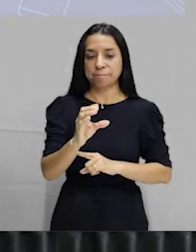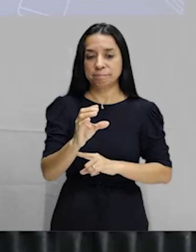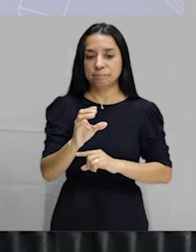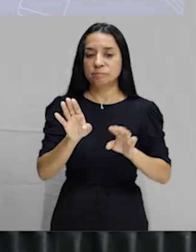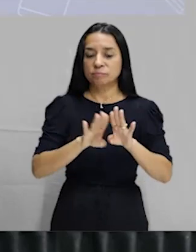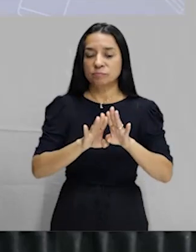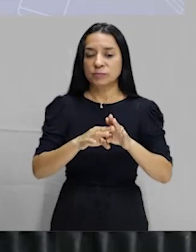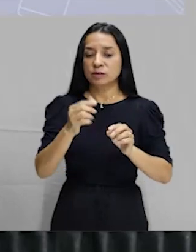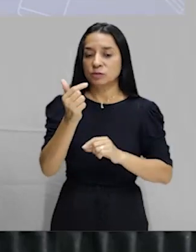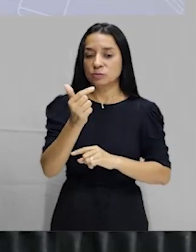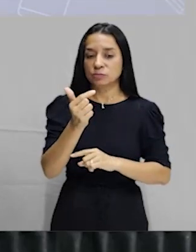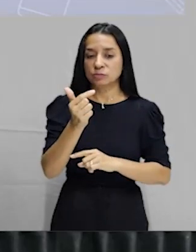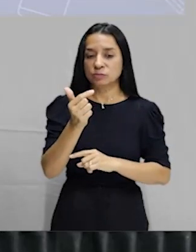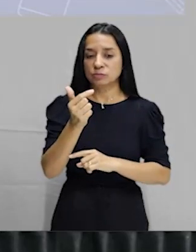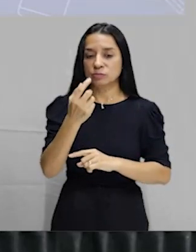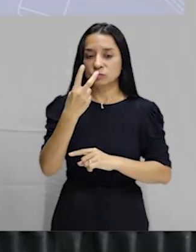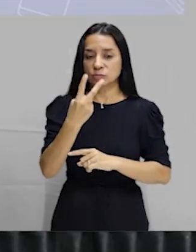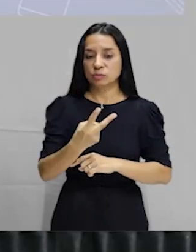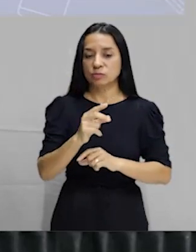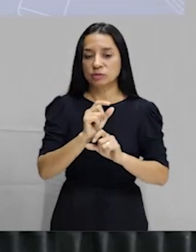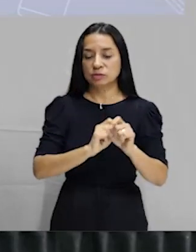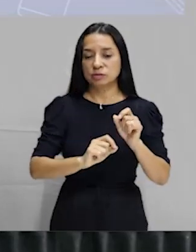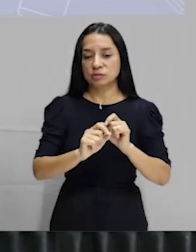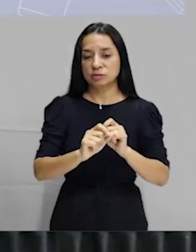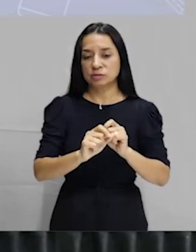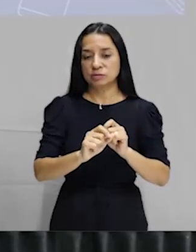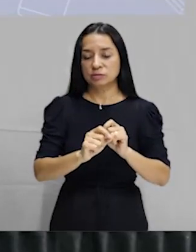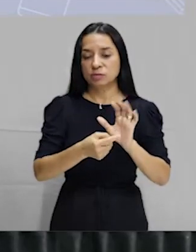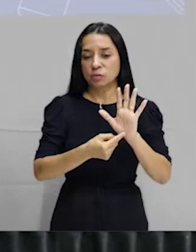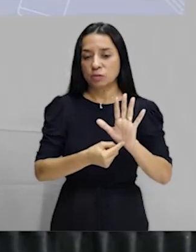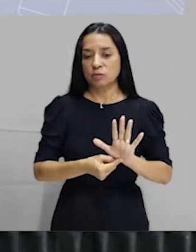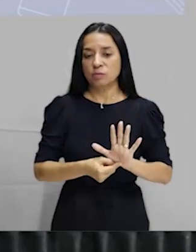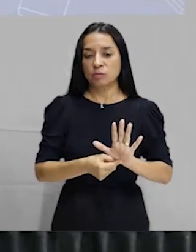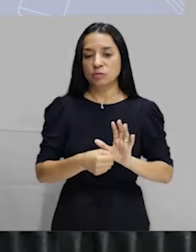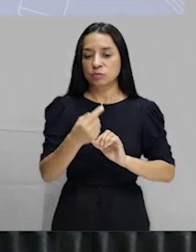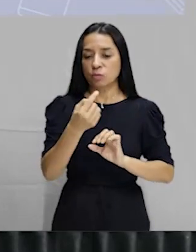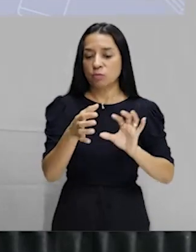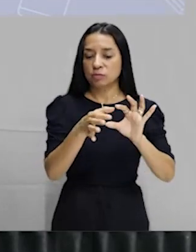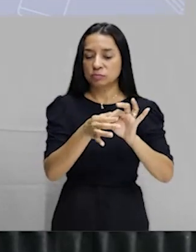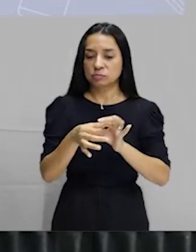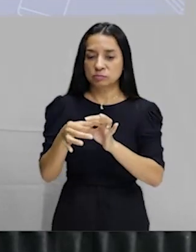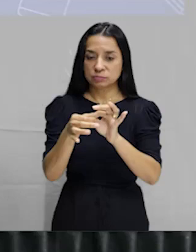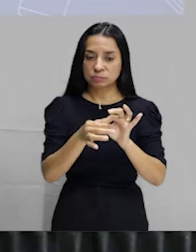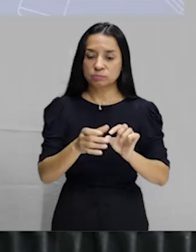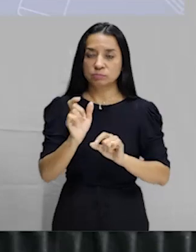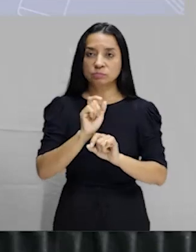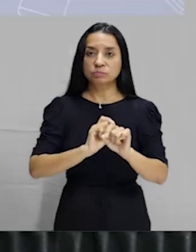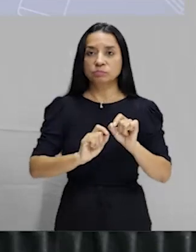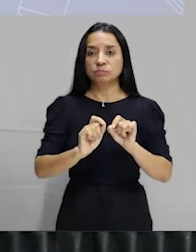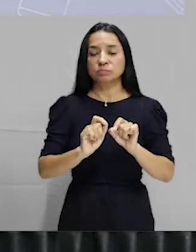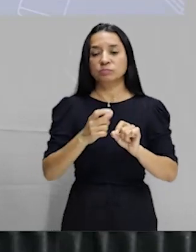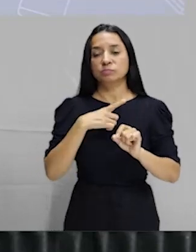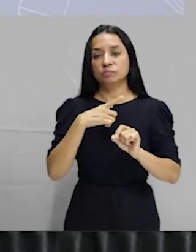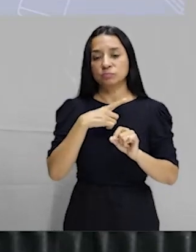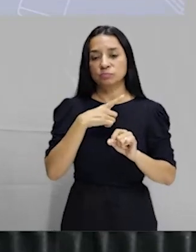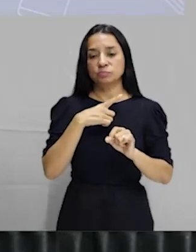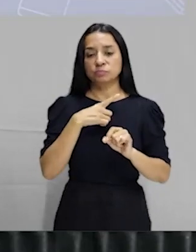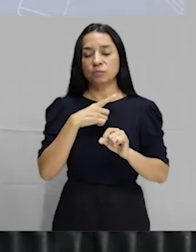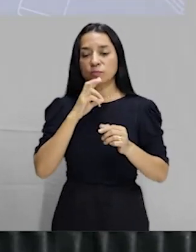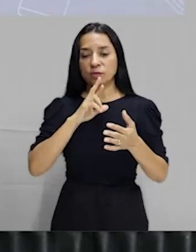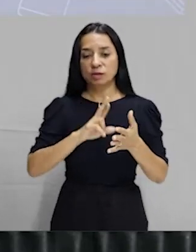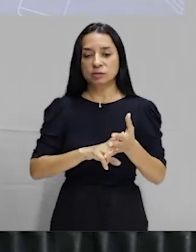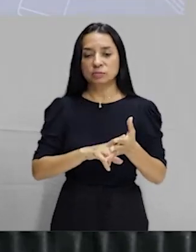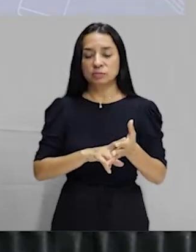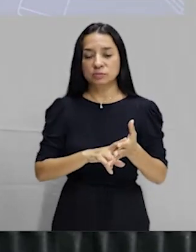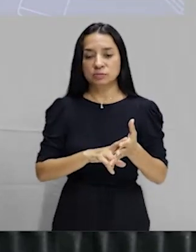dito também lá no item 2, né, quando ele mencionou uma das uniões, que eu tenho, né, como